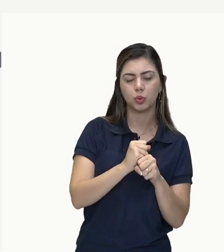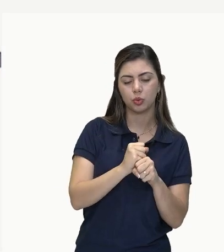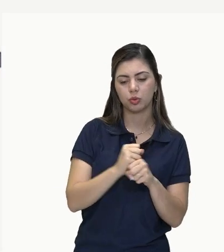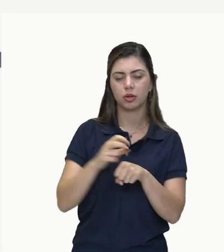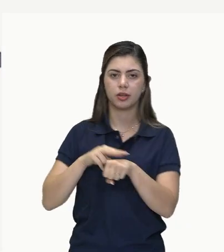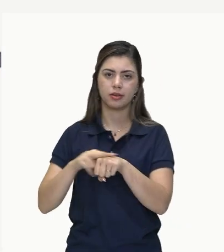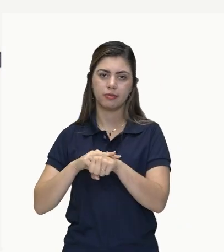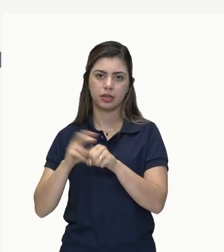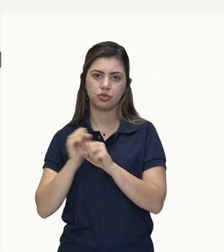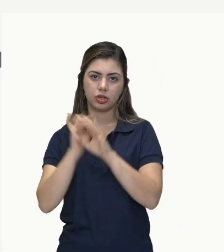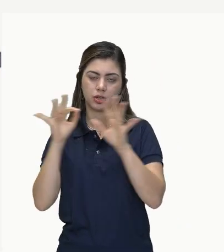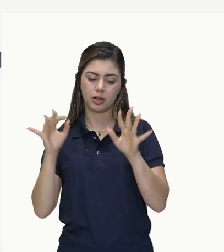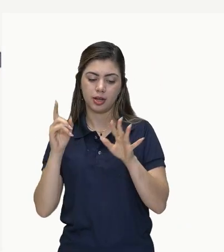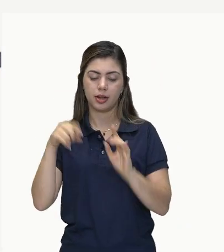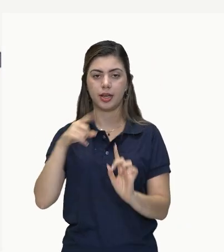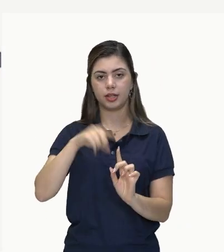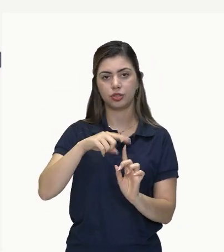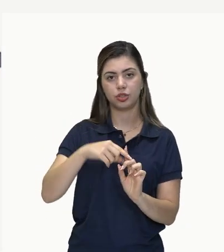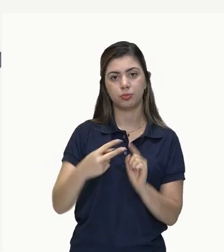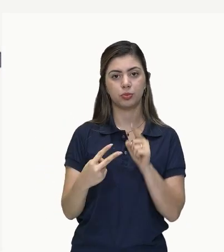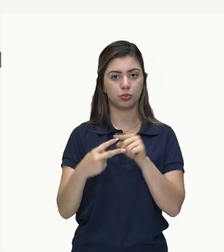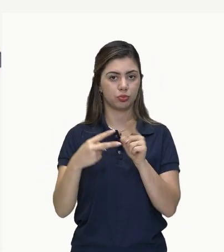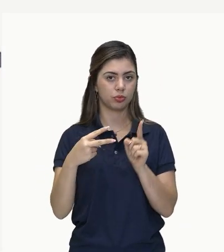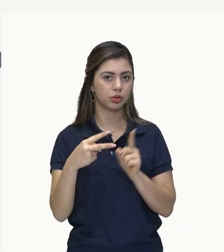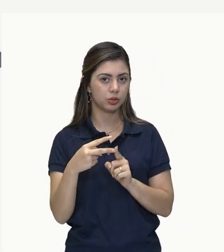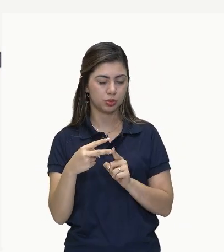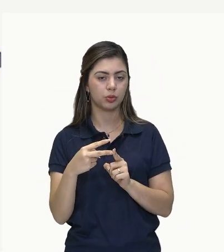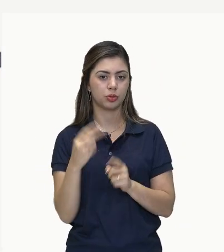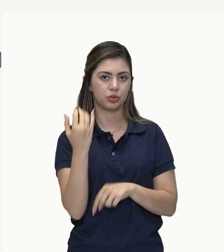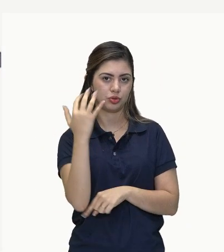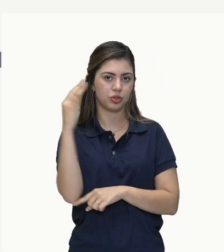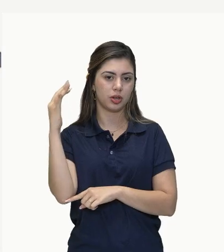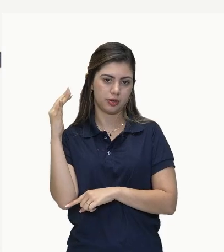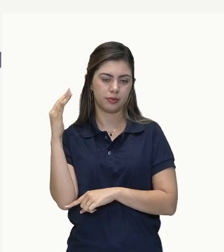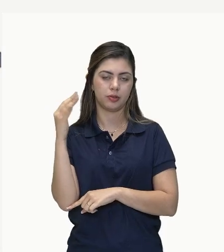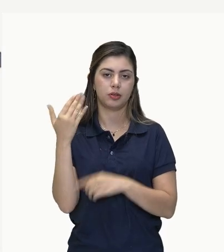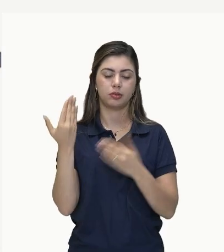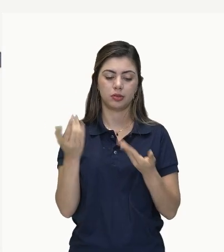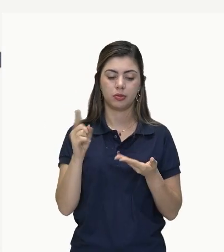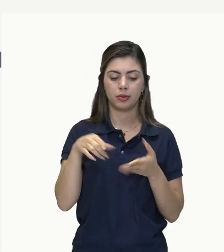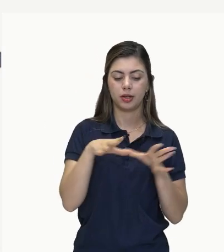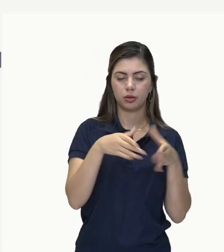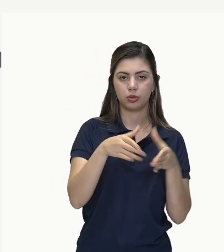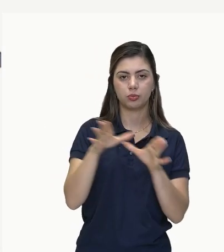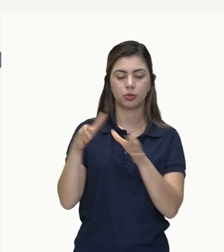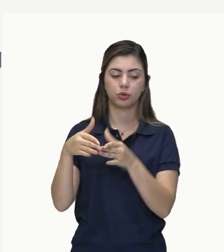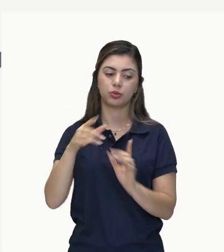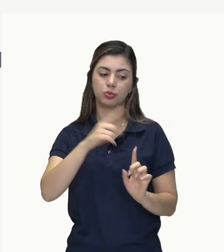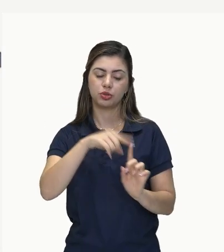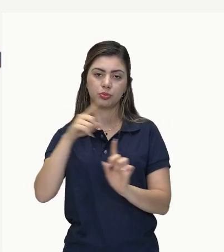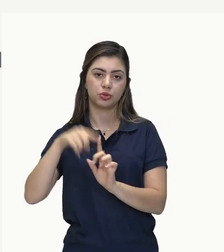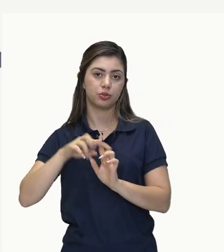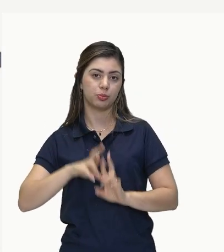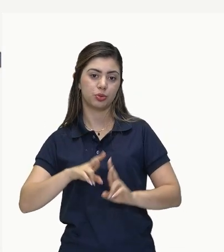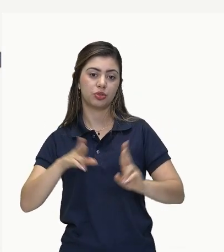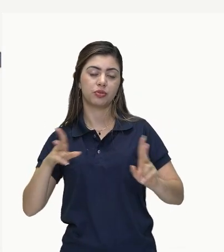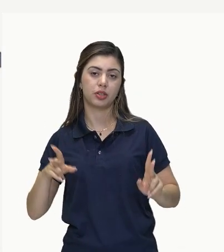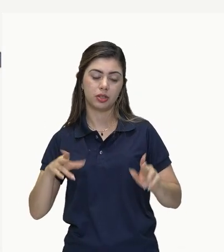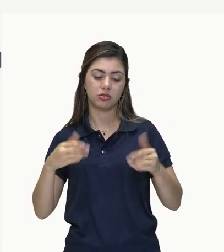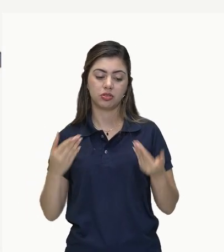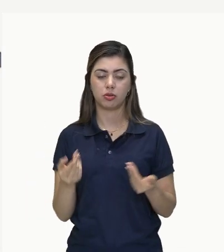mais clara. Significa que existem aqui espécies diferentes, se são espécies diferentes, não